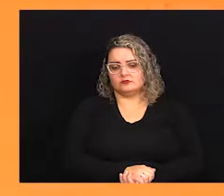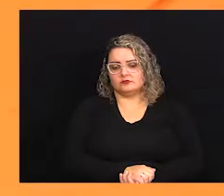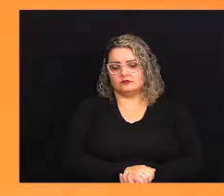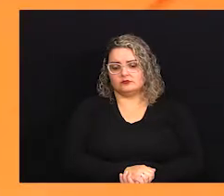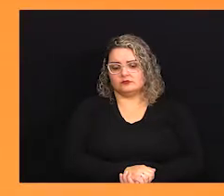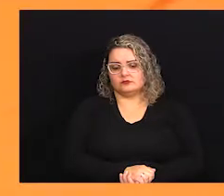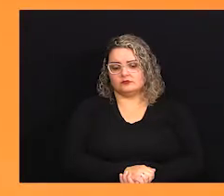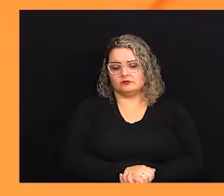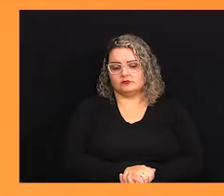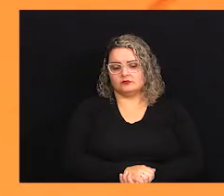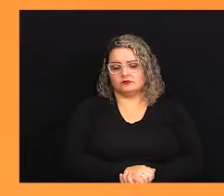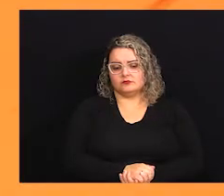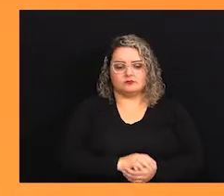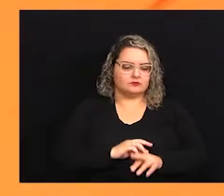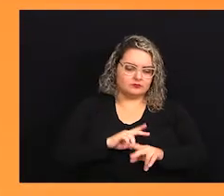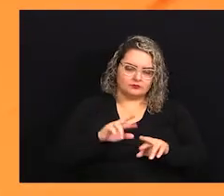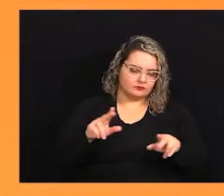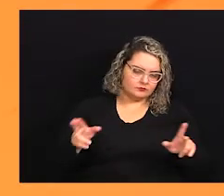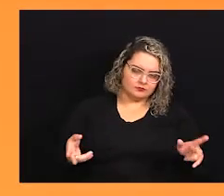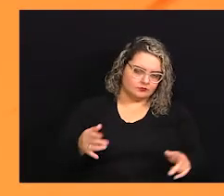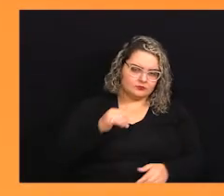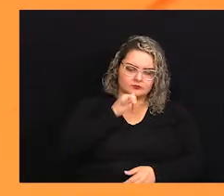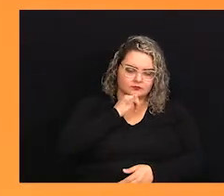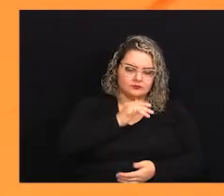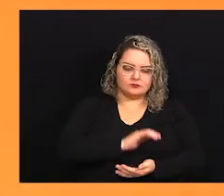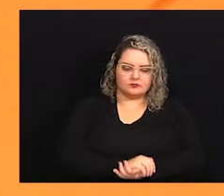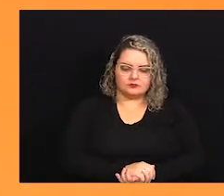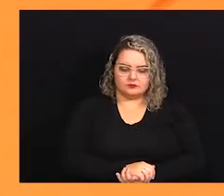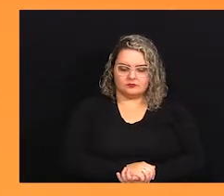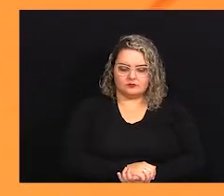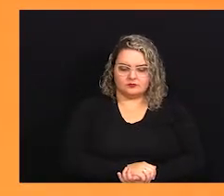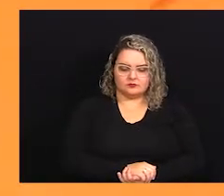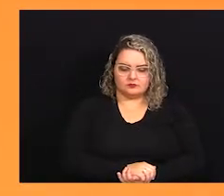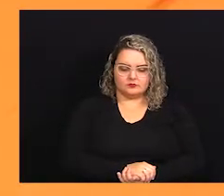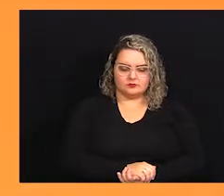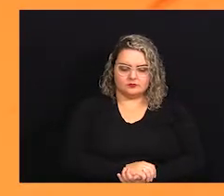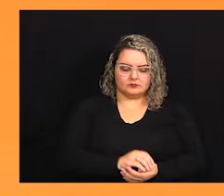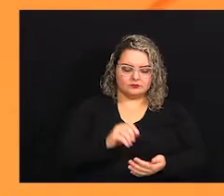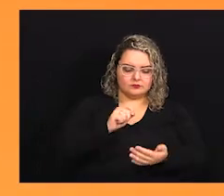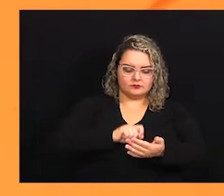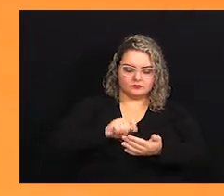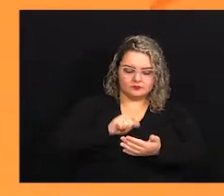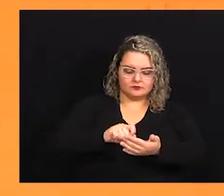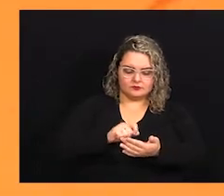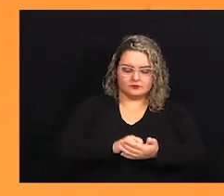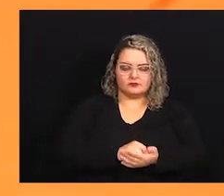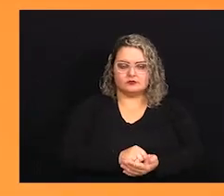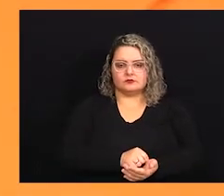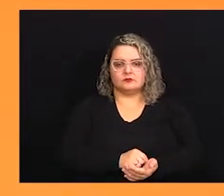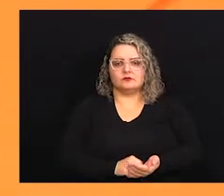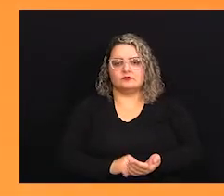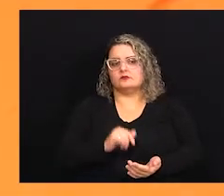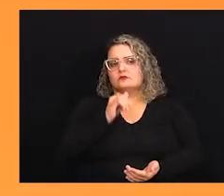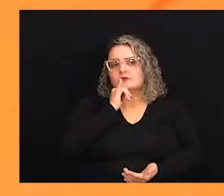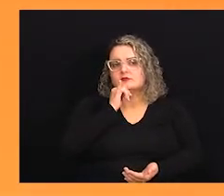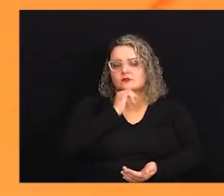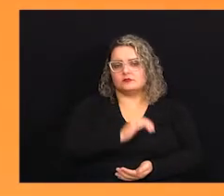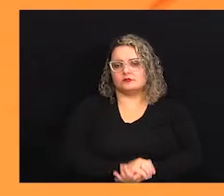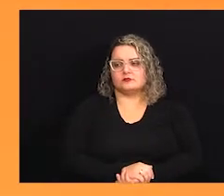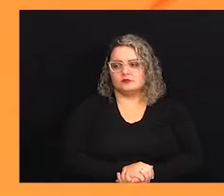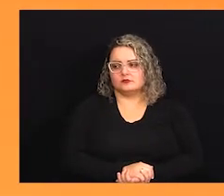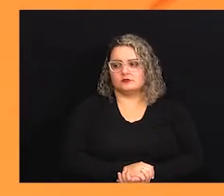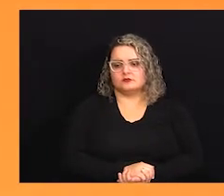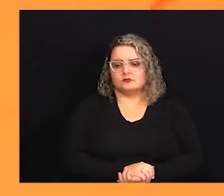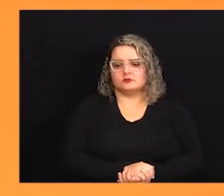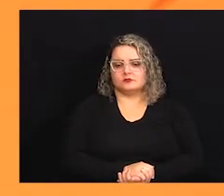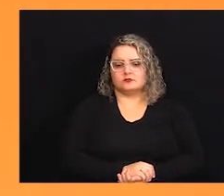desafios vários, né? Por exemplo, você escreve algo que... Por exemplo, eu estava escrevendo algo que